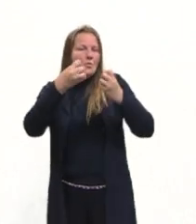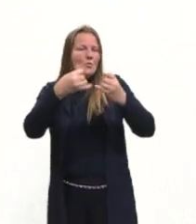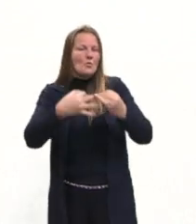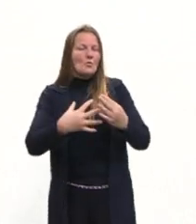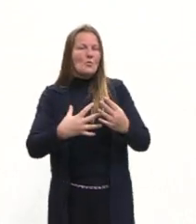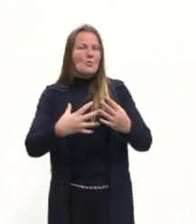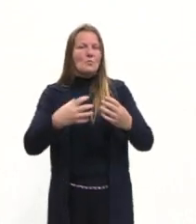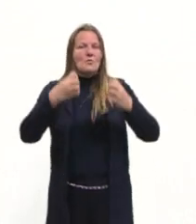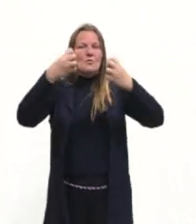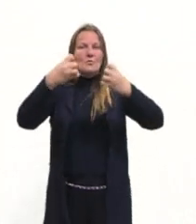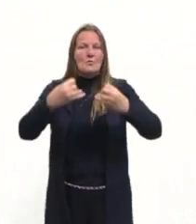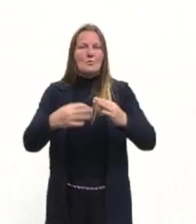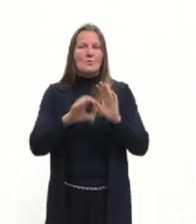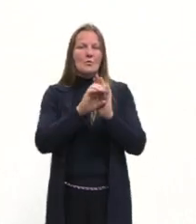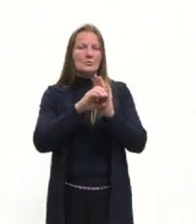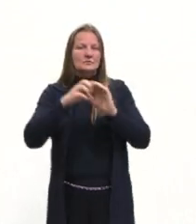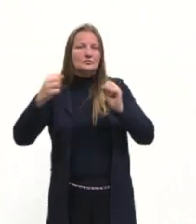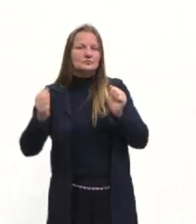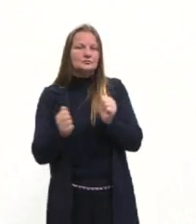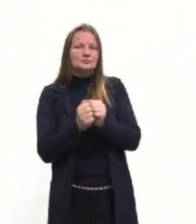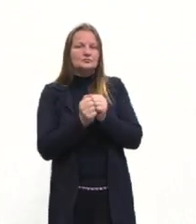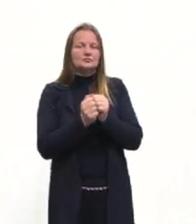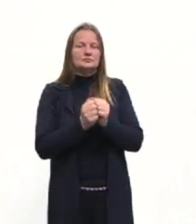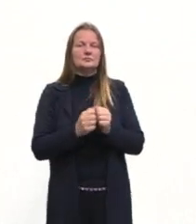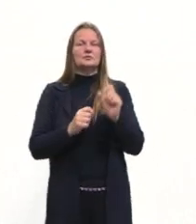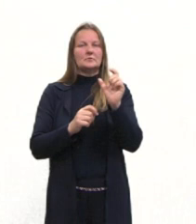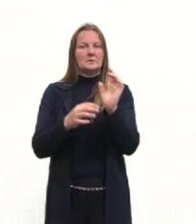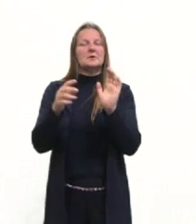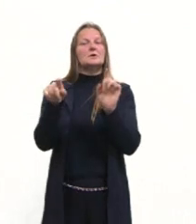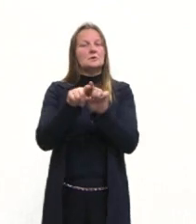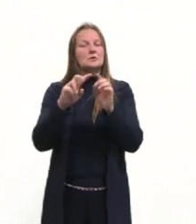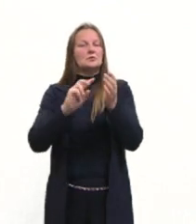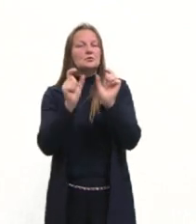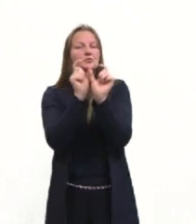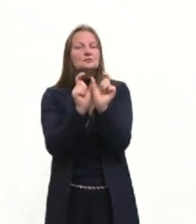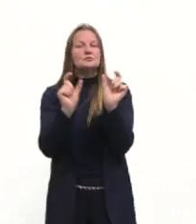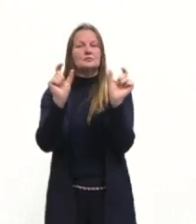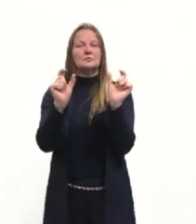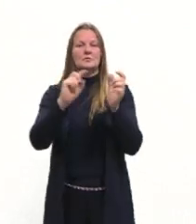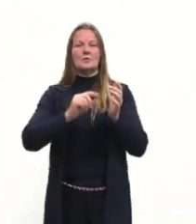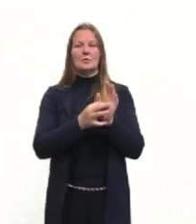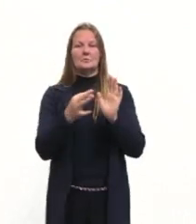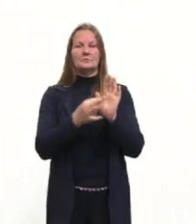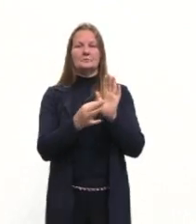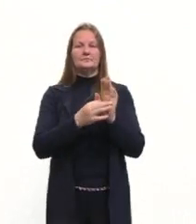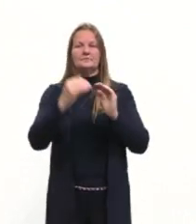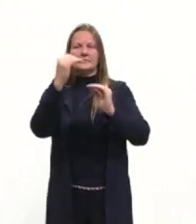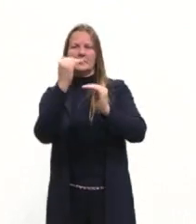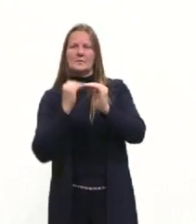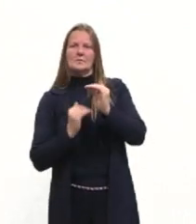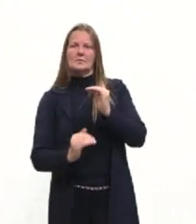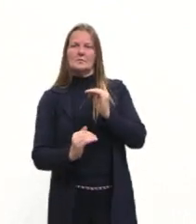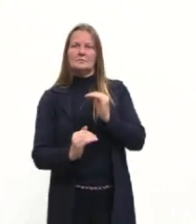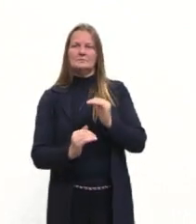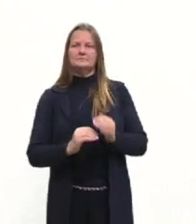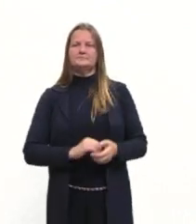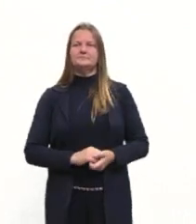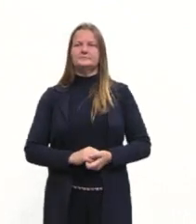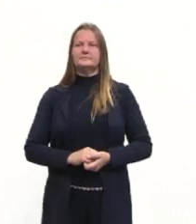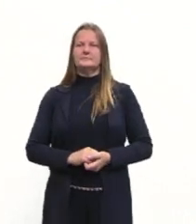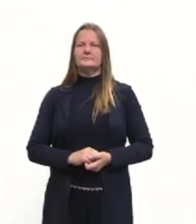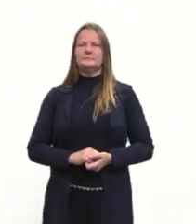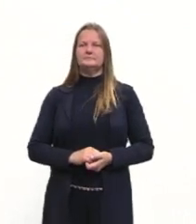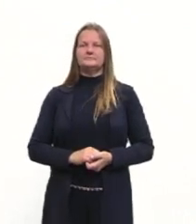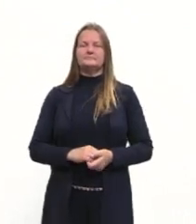Todas essas palavras ali funcionam também como sinônimo. E aqui embaixo, né, nessa última pontinha aqui,